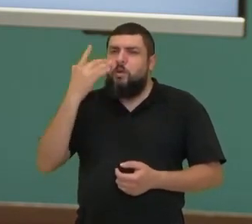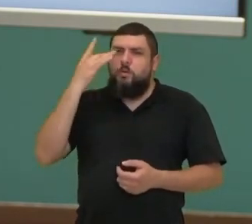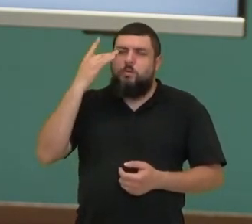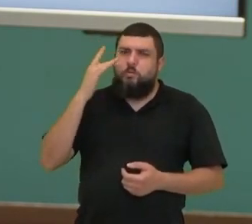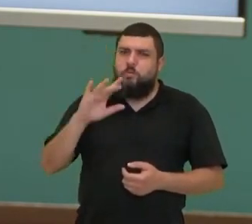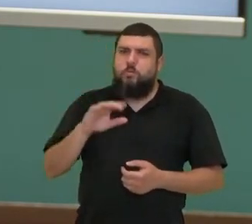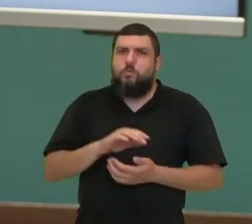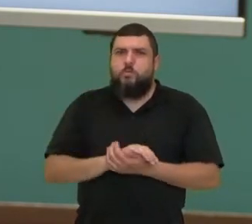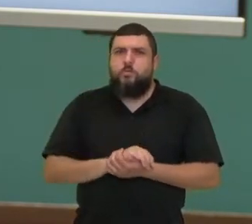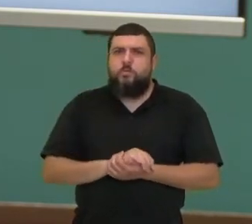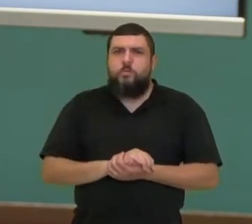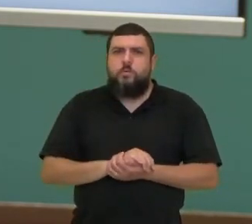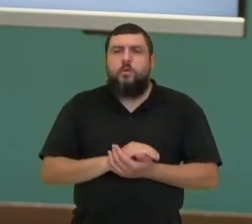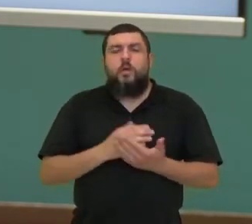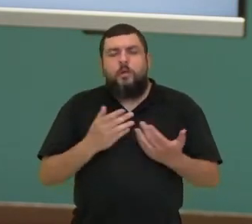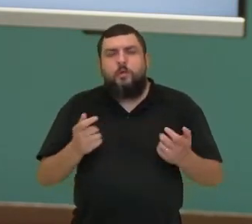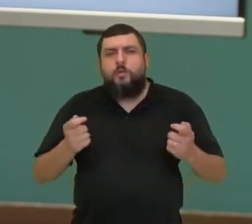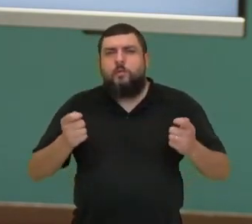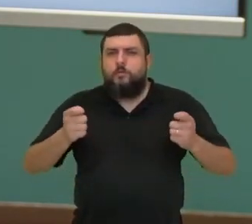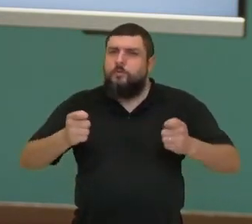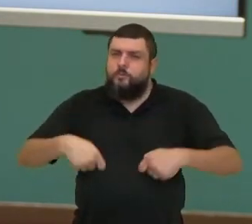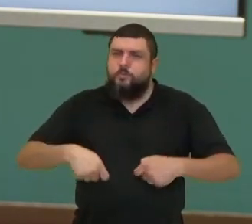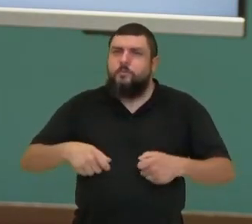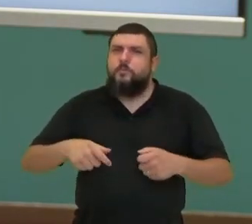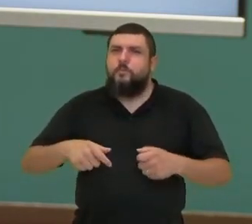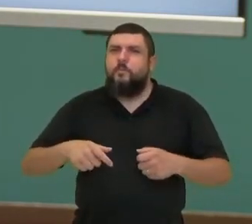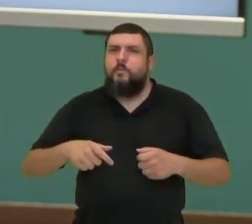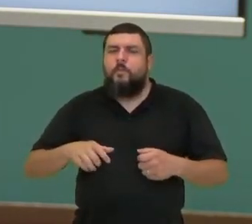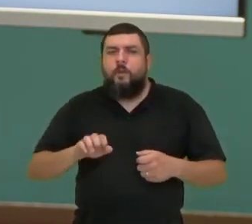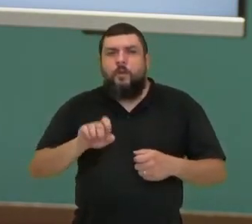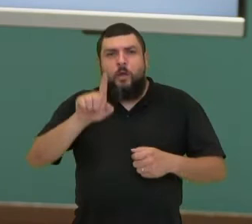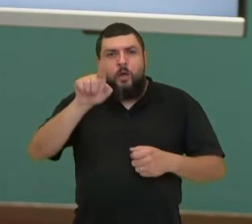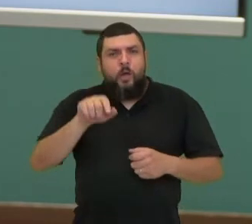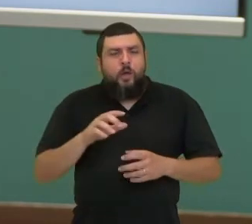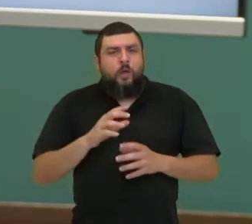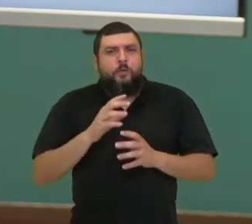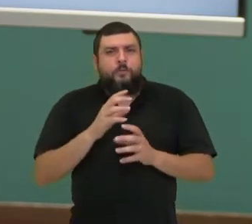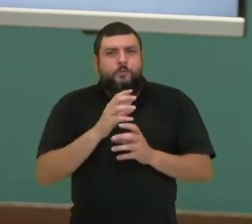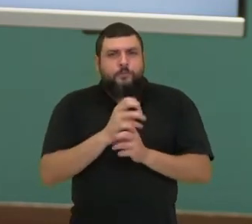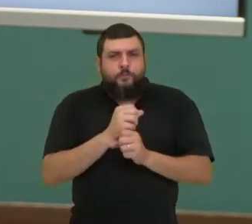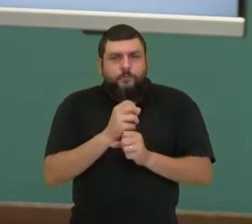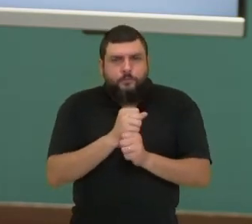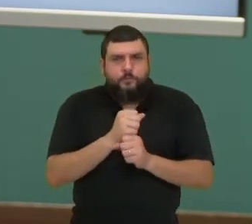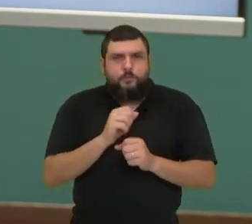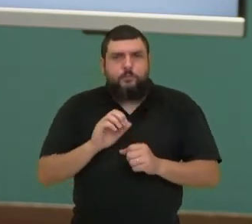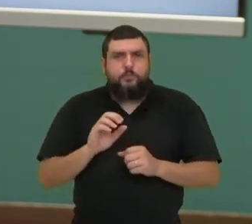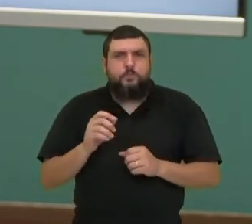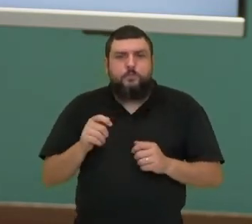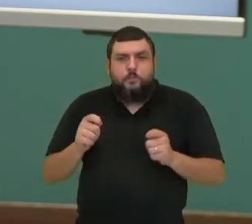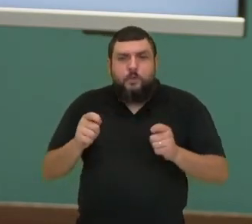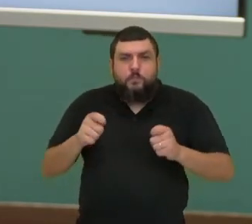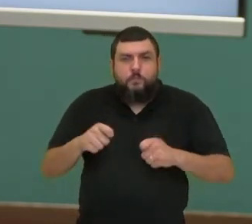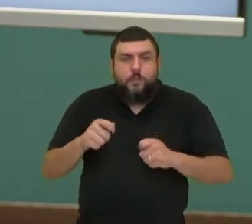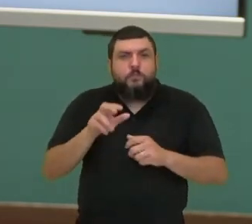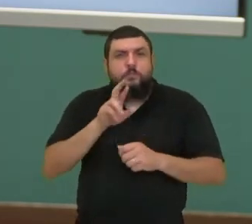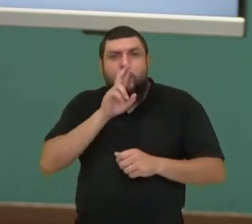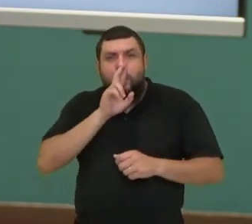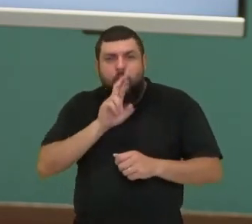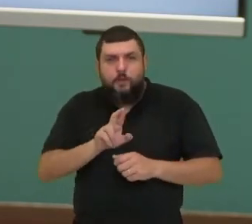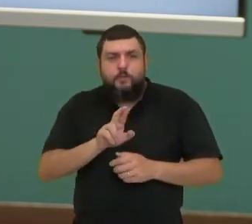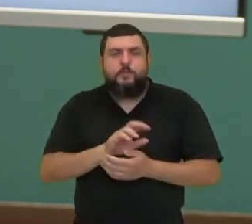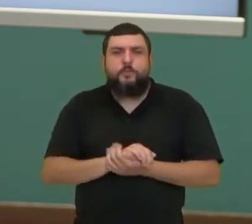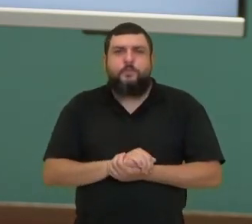é probabilidade, né? É eu calcular a probabilidade de sair um determinado